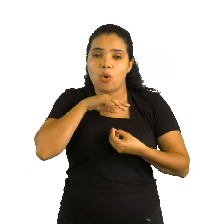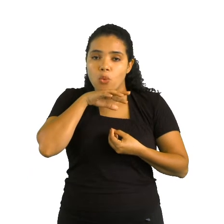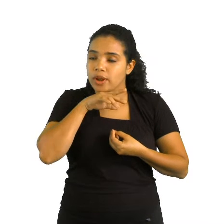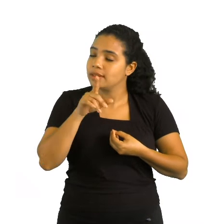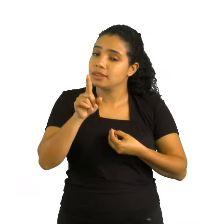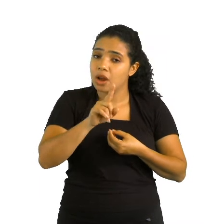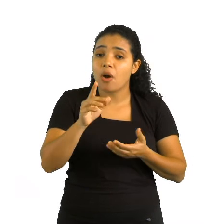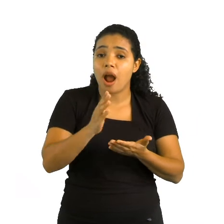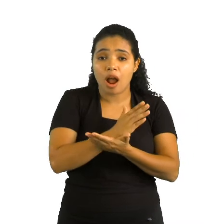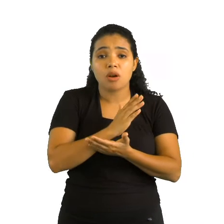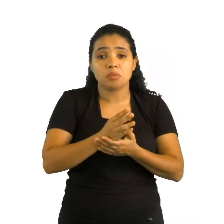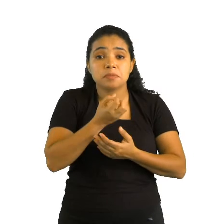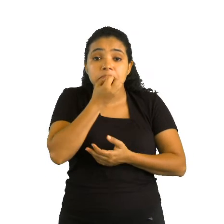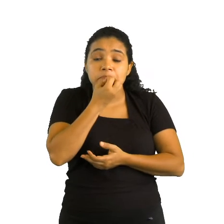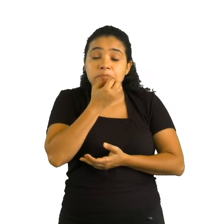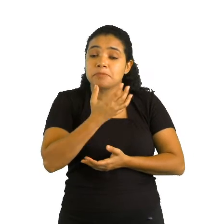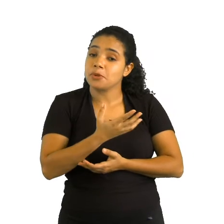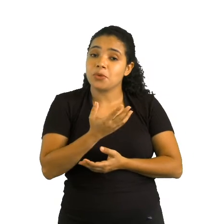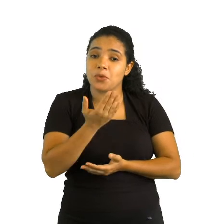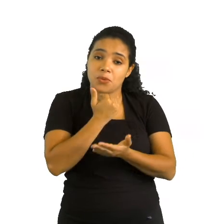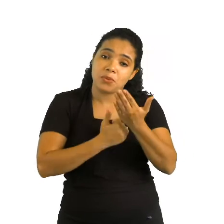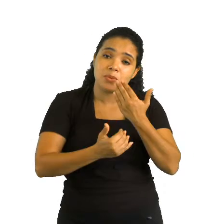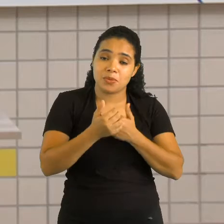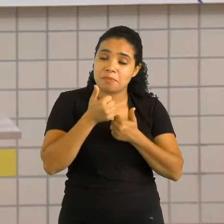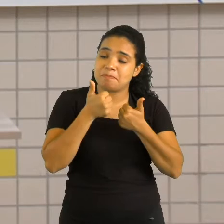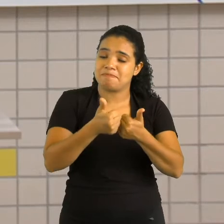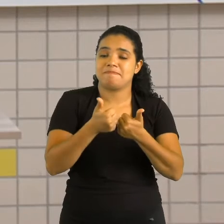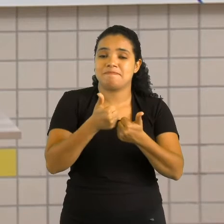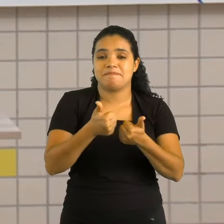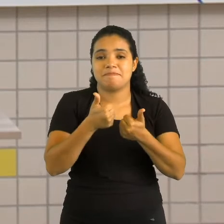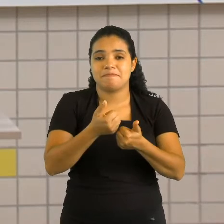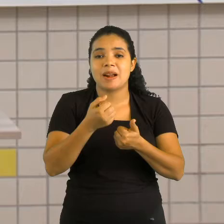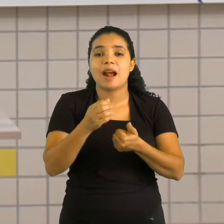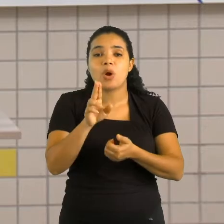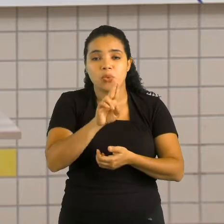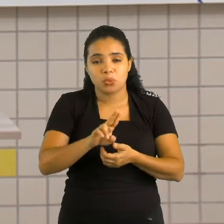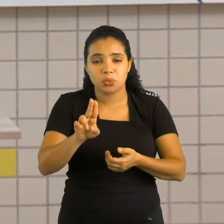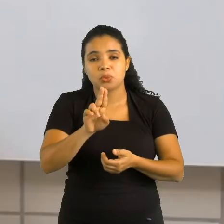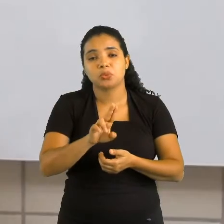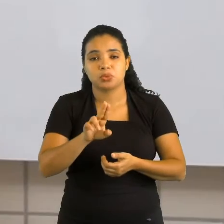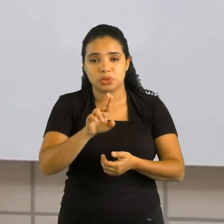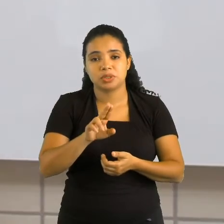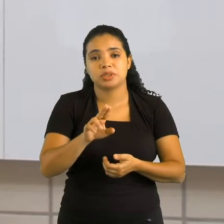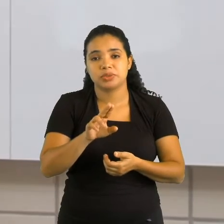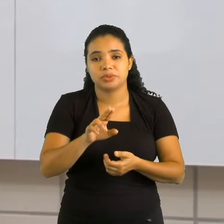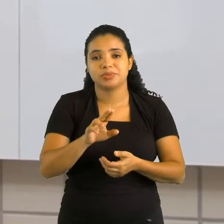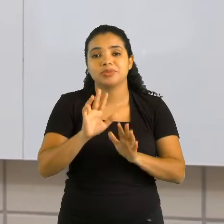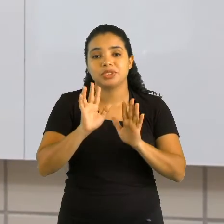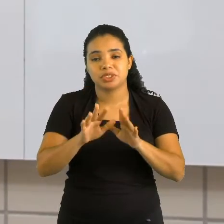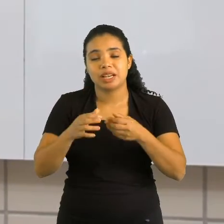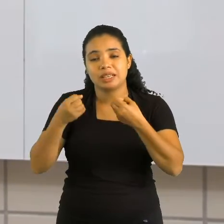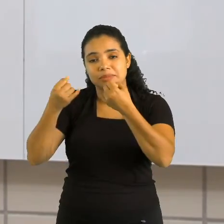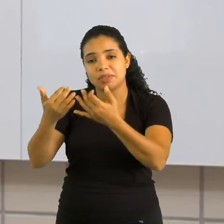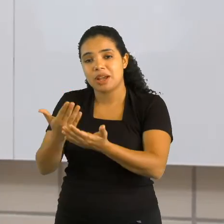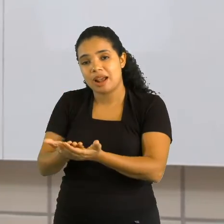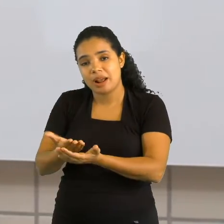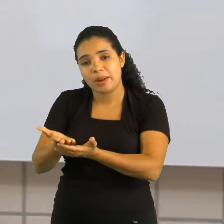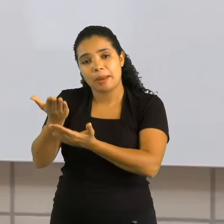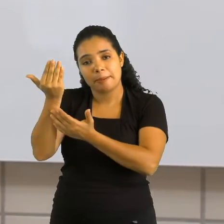até utilizados pelo ser humano. Nós também falamos isso na aula passada.